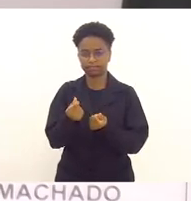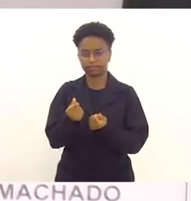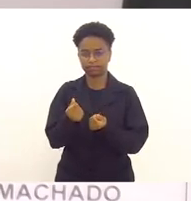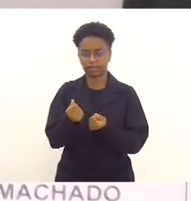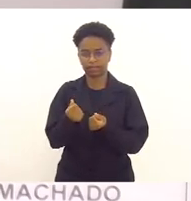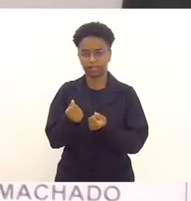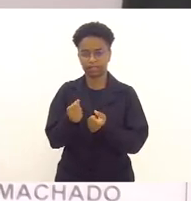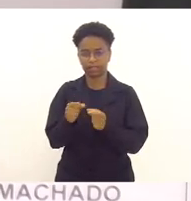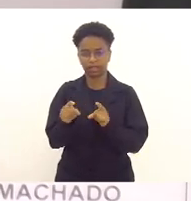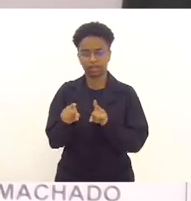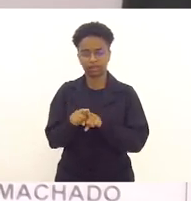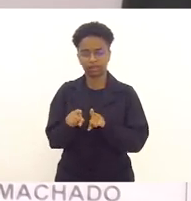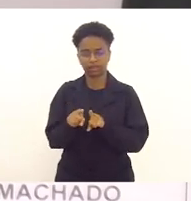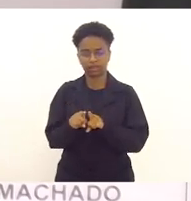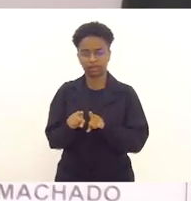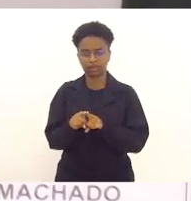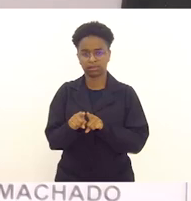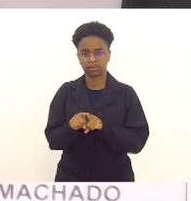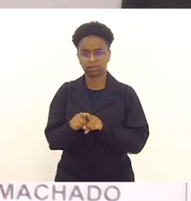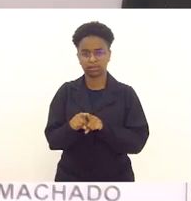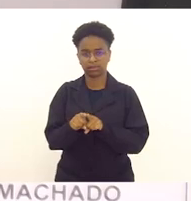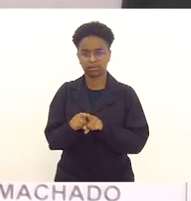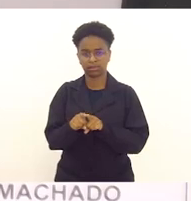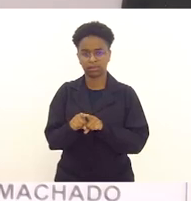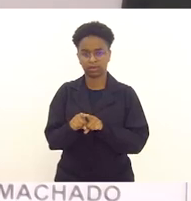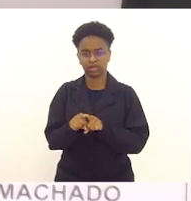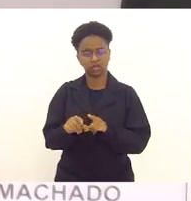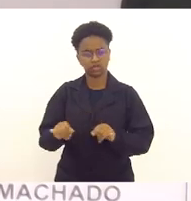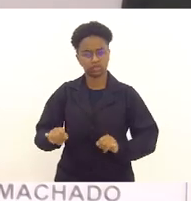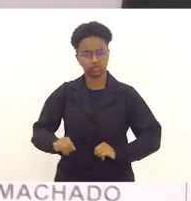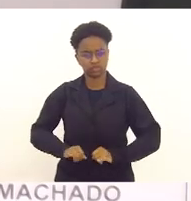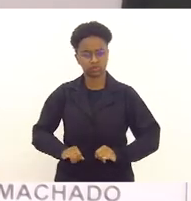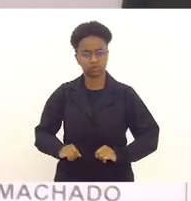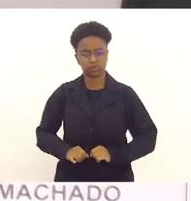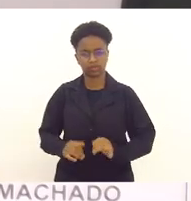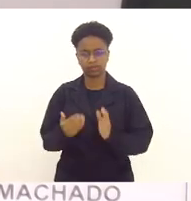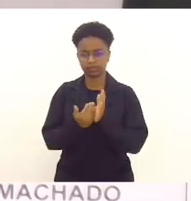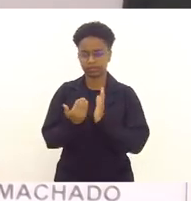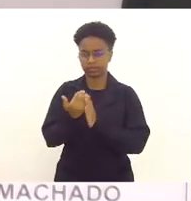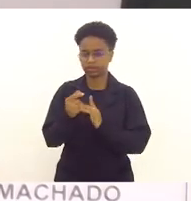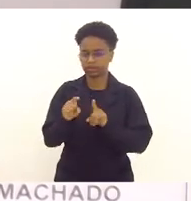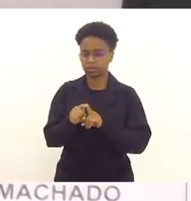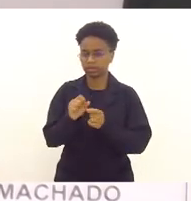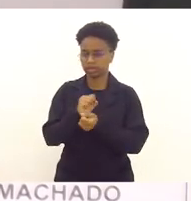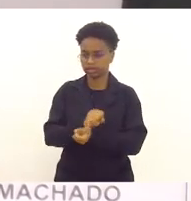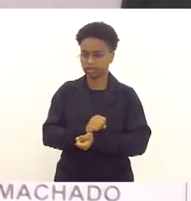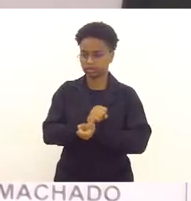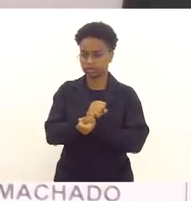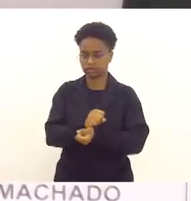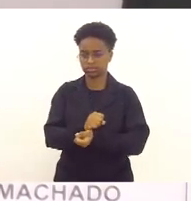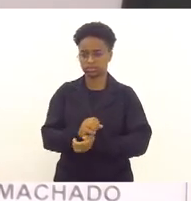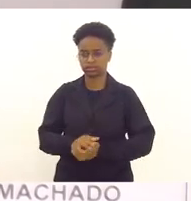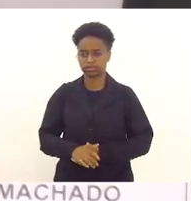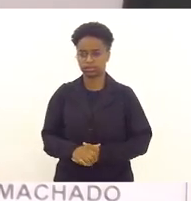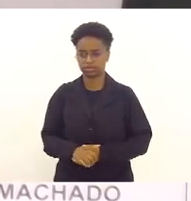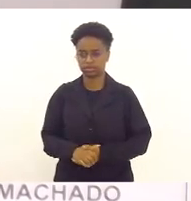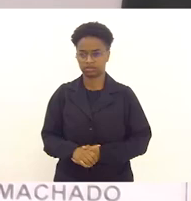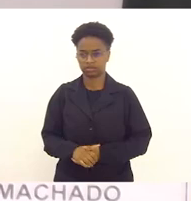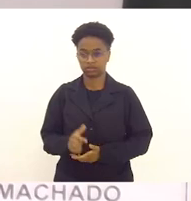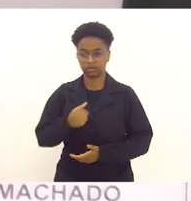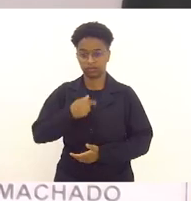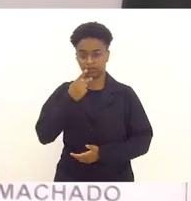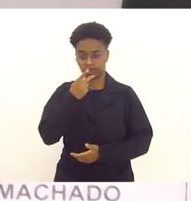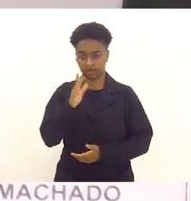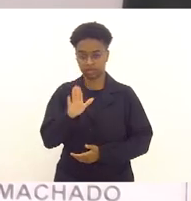tão impostos Sofrimentos e a escravidão em todos os sentidos Como já falei